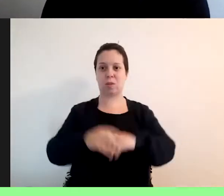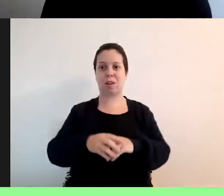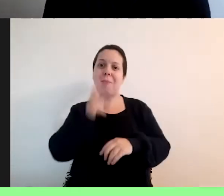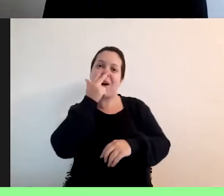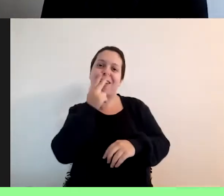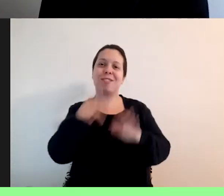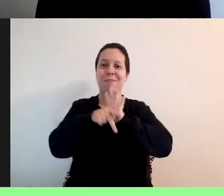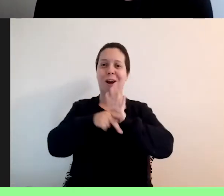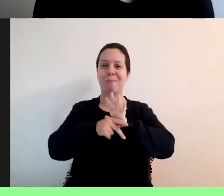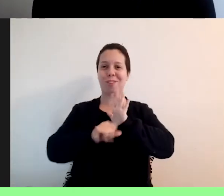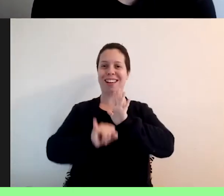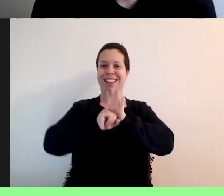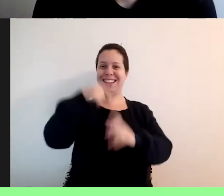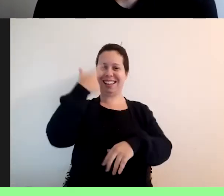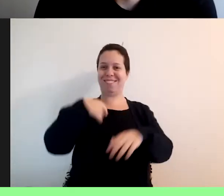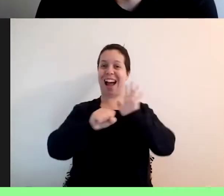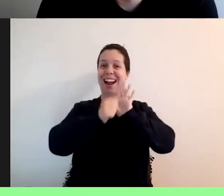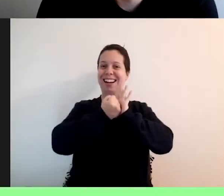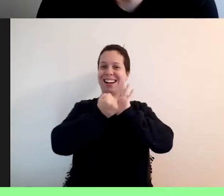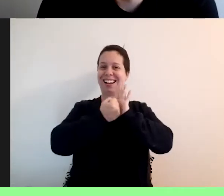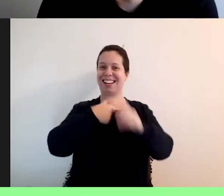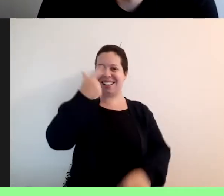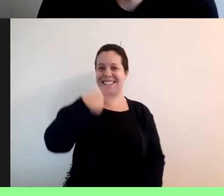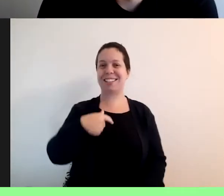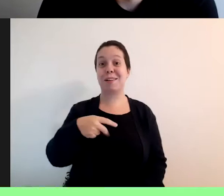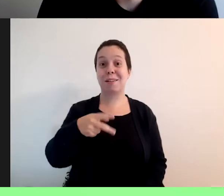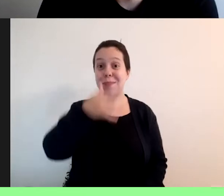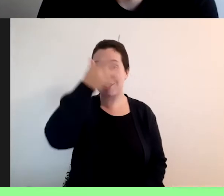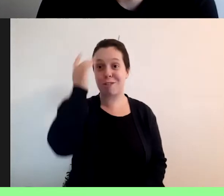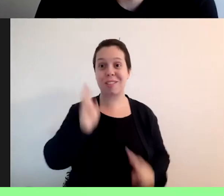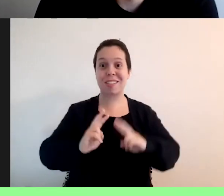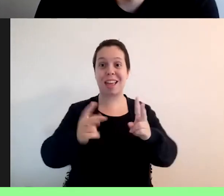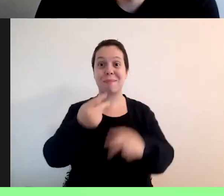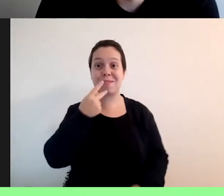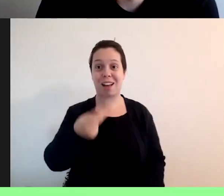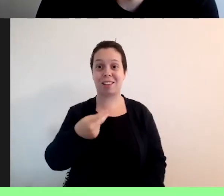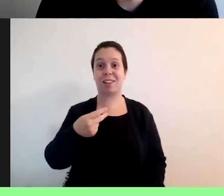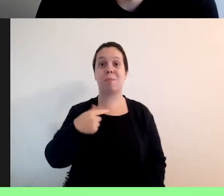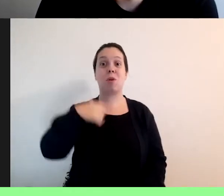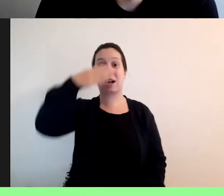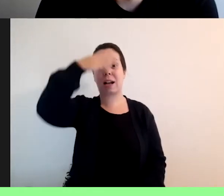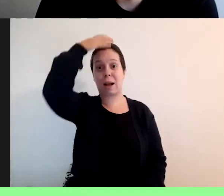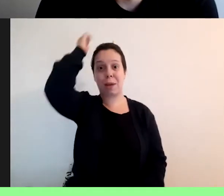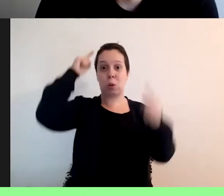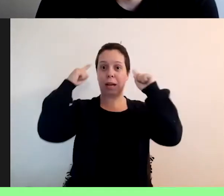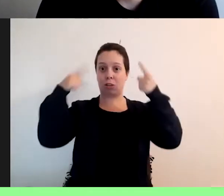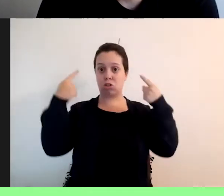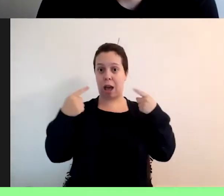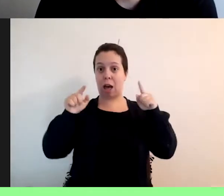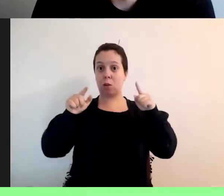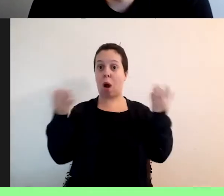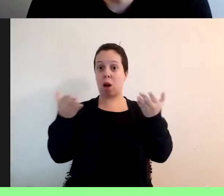aí. O pessoal comenta bastante meu óculos. Tô com o cabelo preso, meu cabelo é cacheado, um